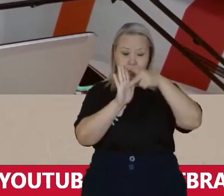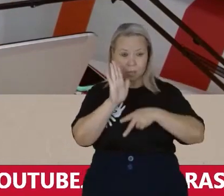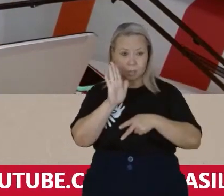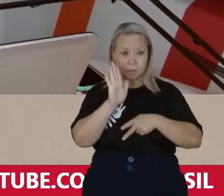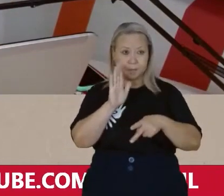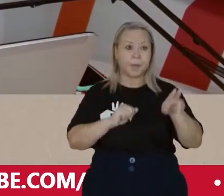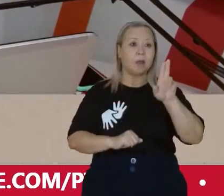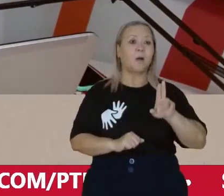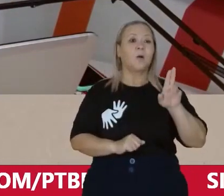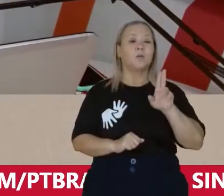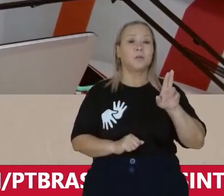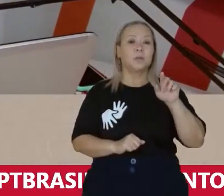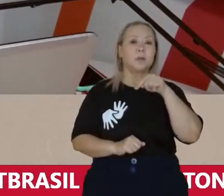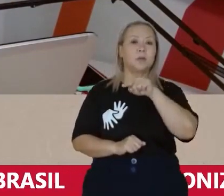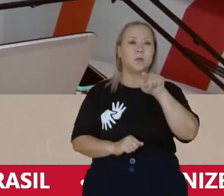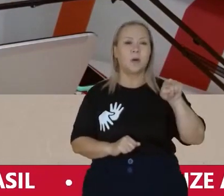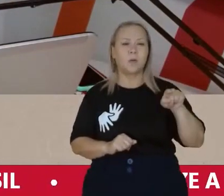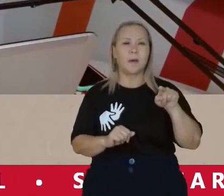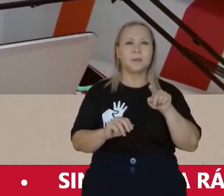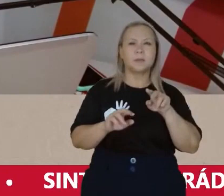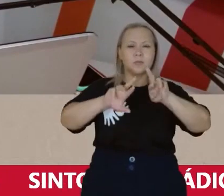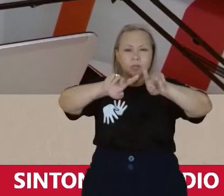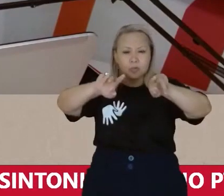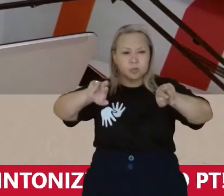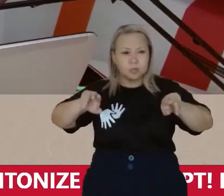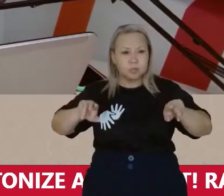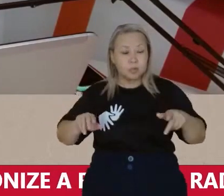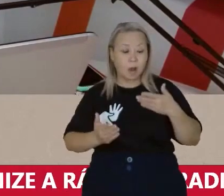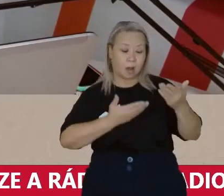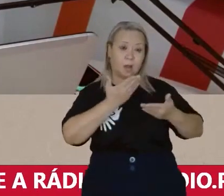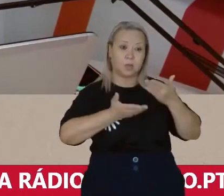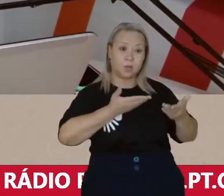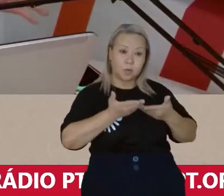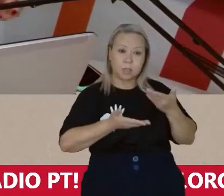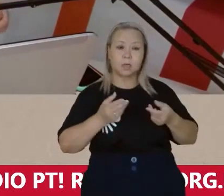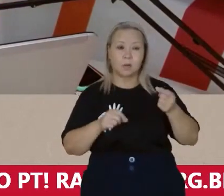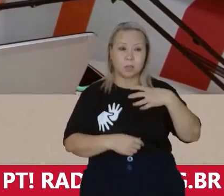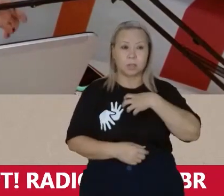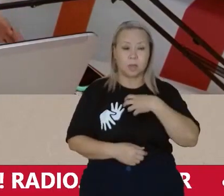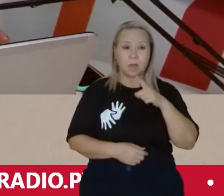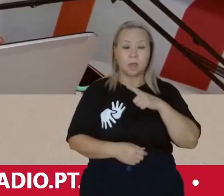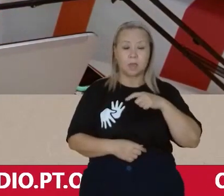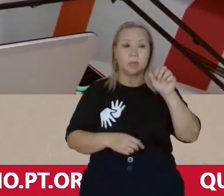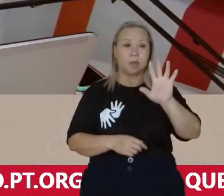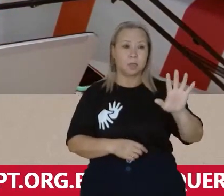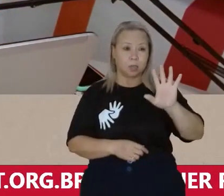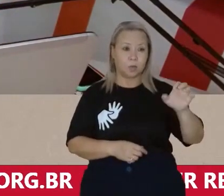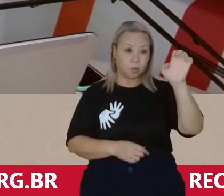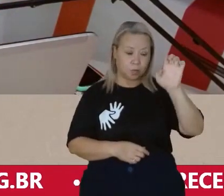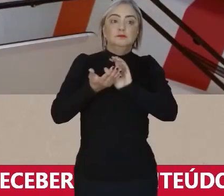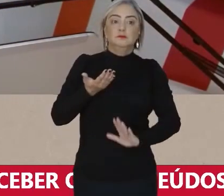usando essas ramificações, digamos assim, né? Essa articulação que existem nas regiões, nos estados,